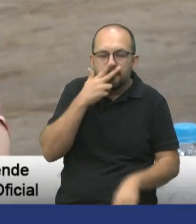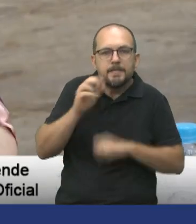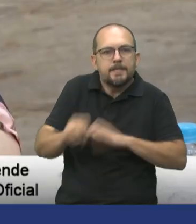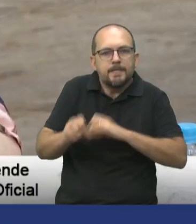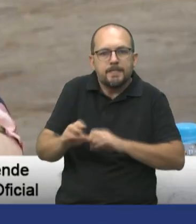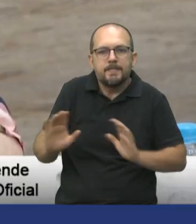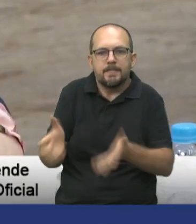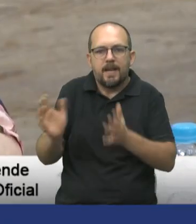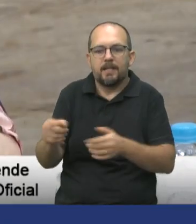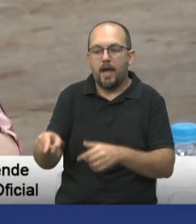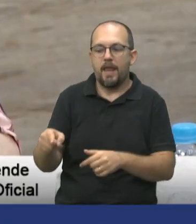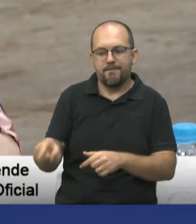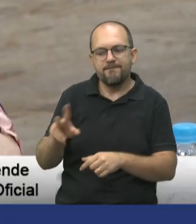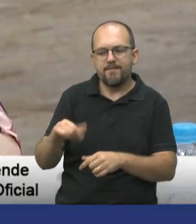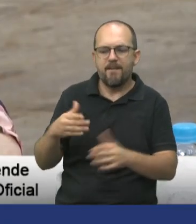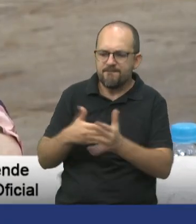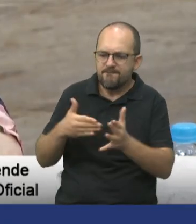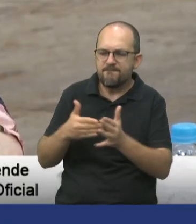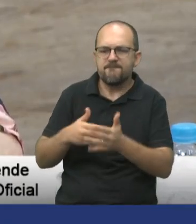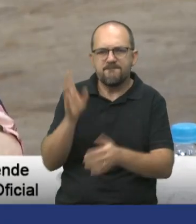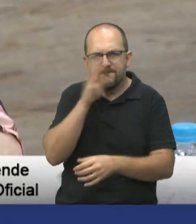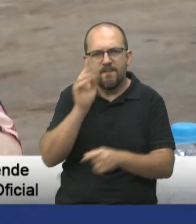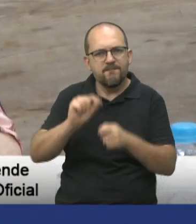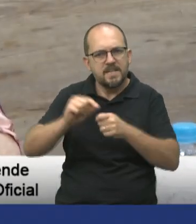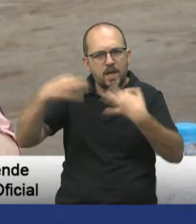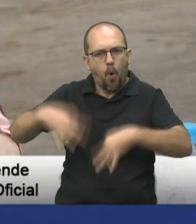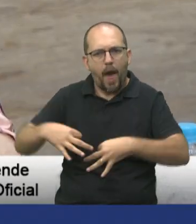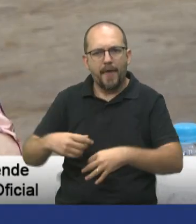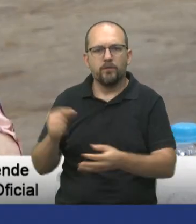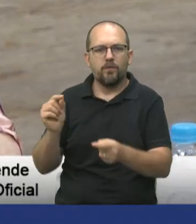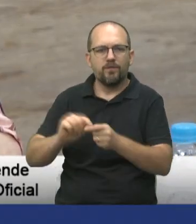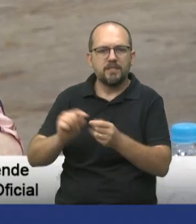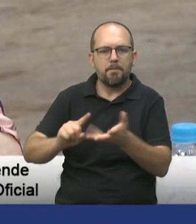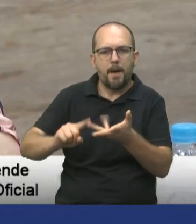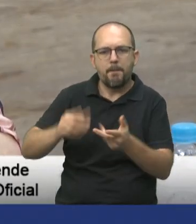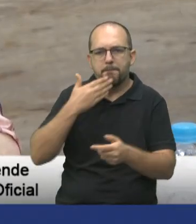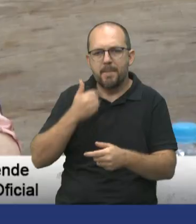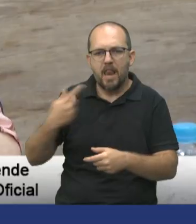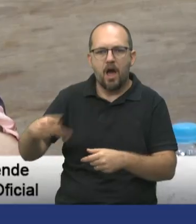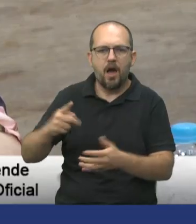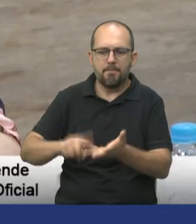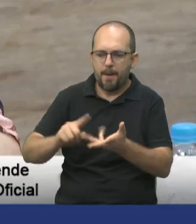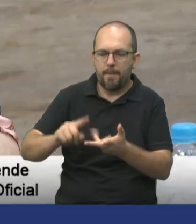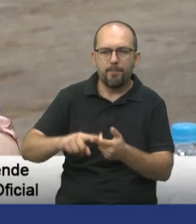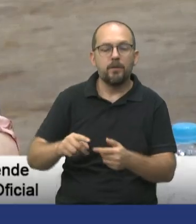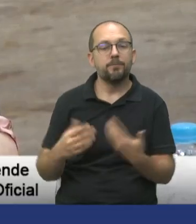treinadas para se superar, para fazer o correto, para dar o melhor de si e tal.